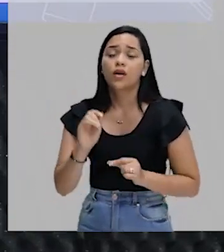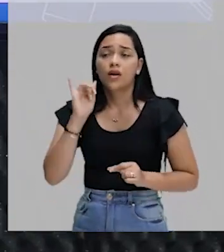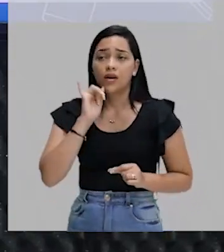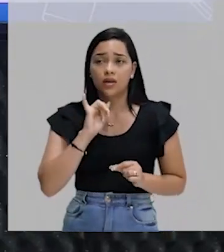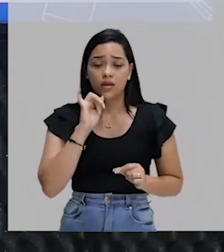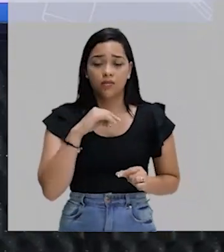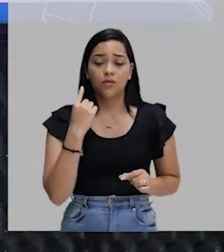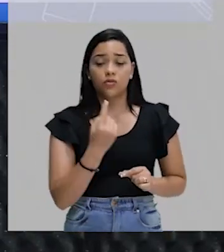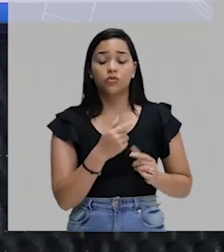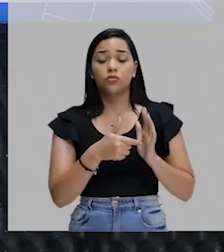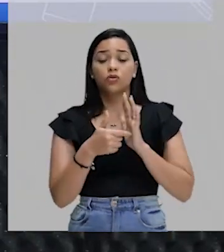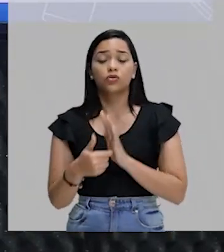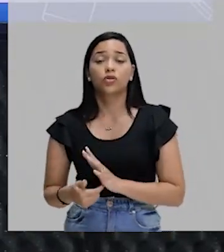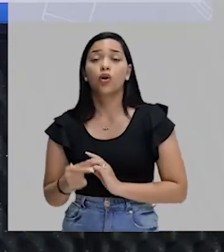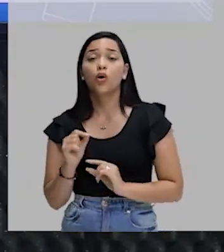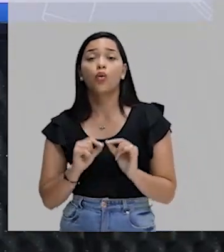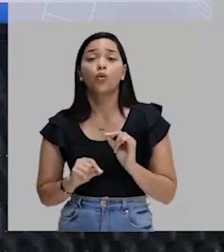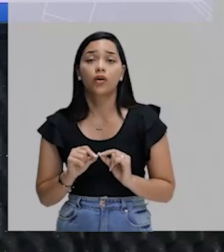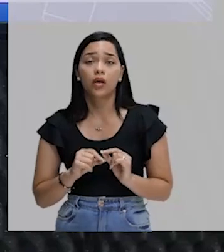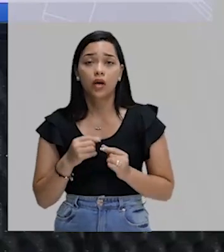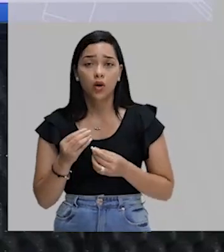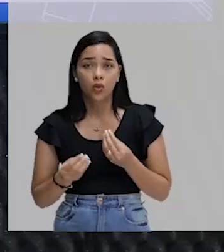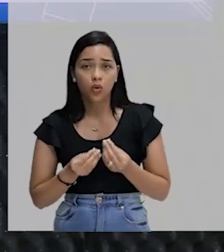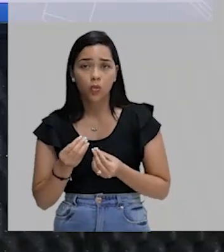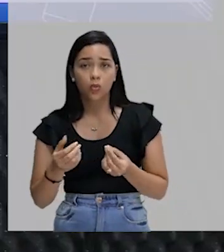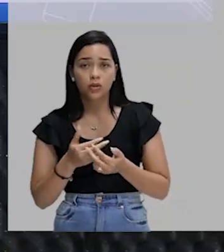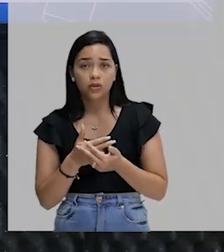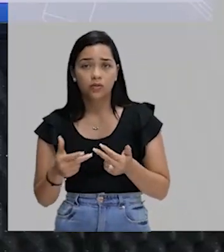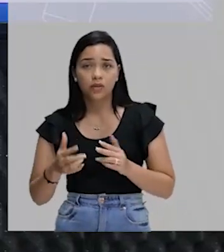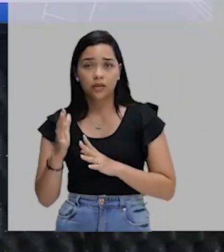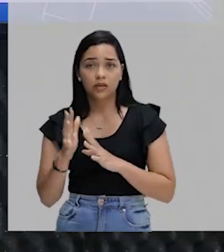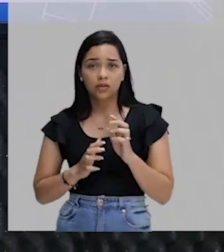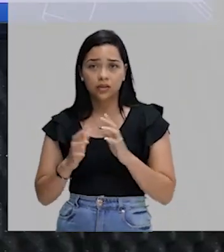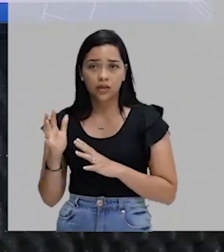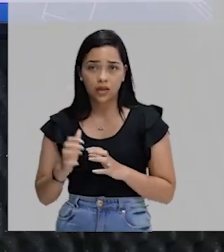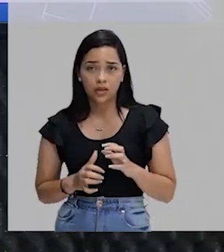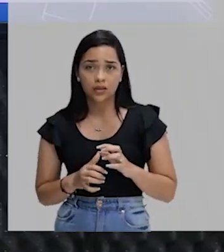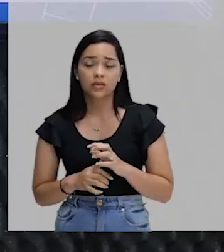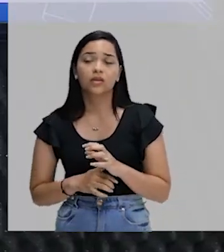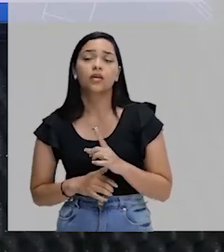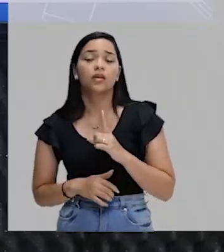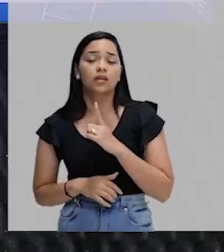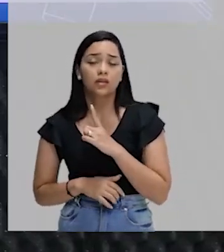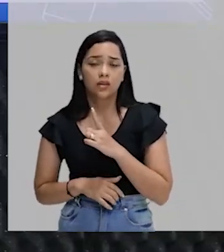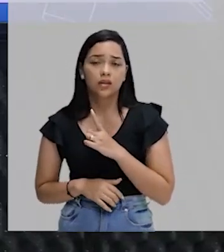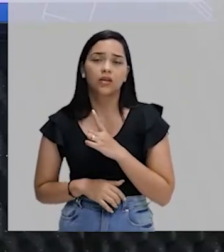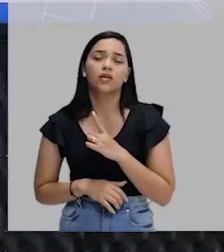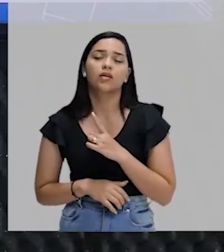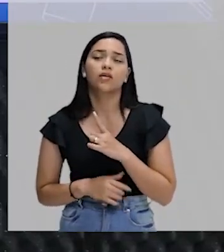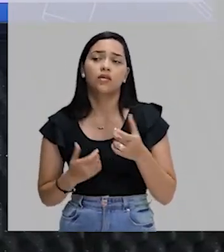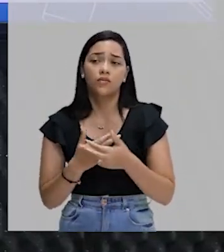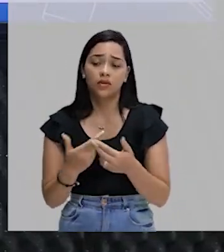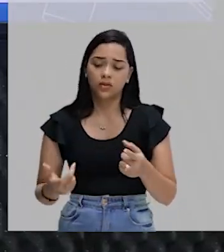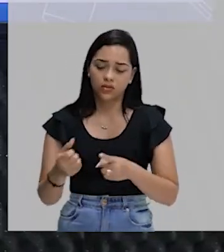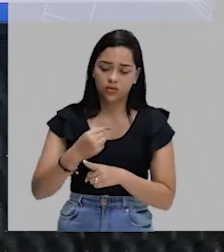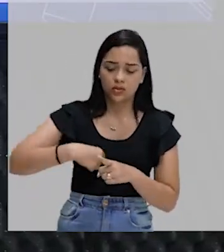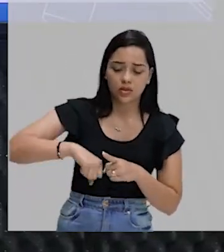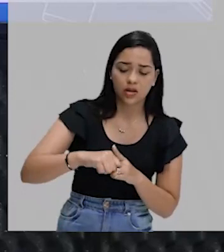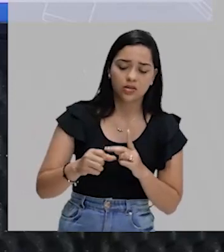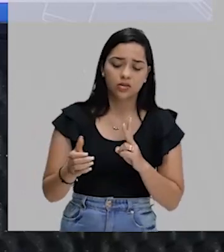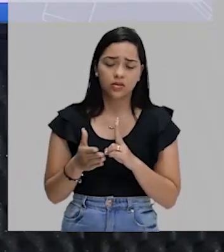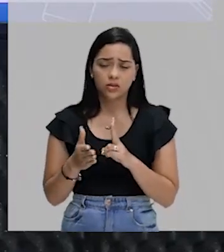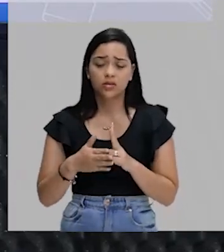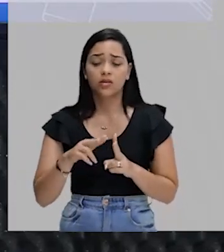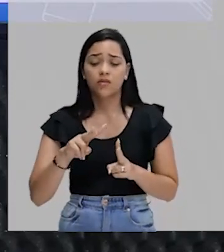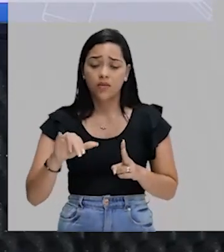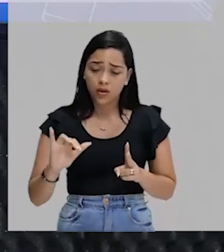nos mostrar como as guerras nativas, as guerras dessas sociedades indígenas, elas